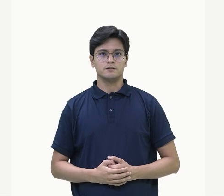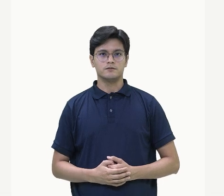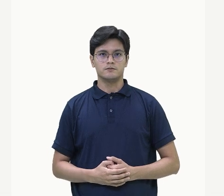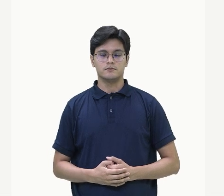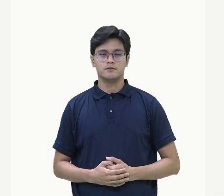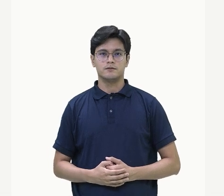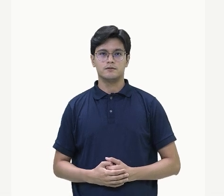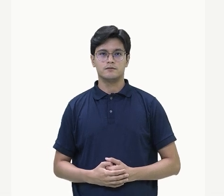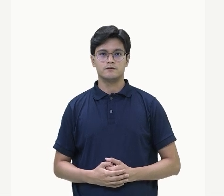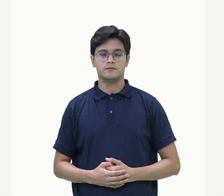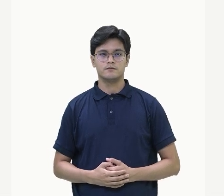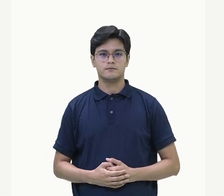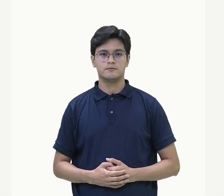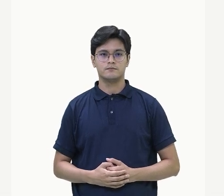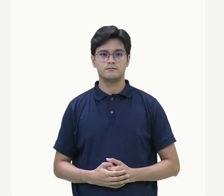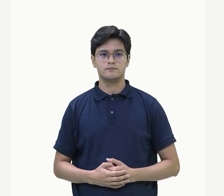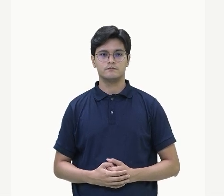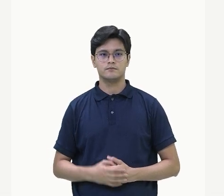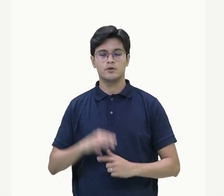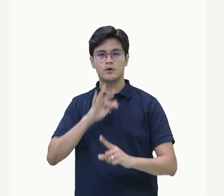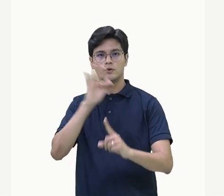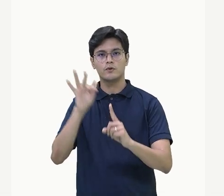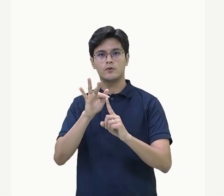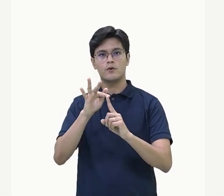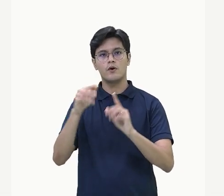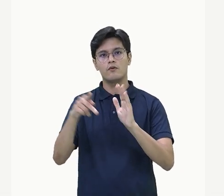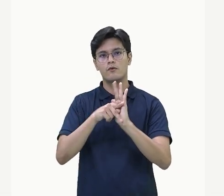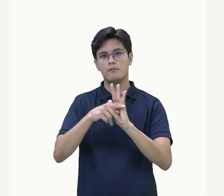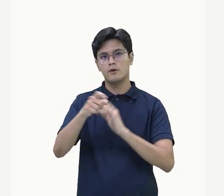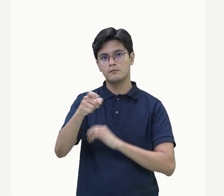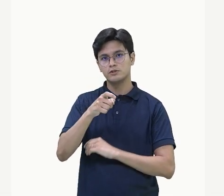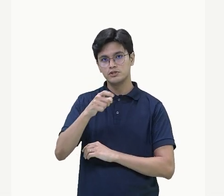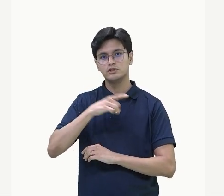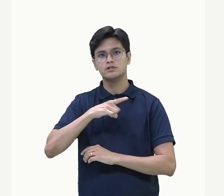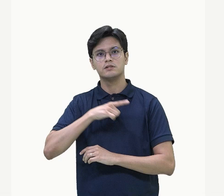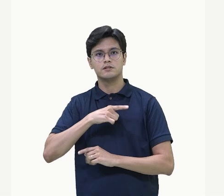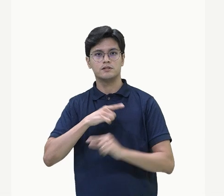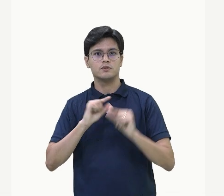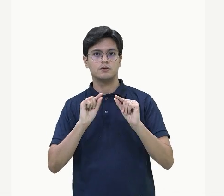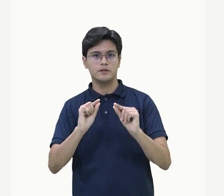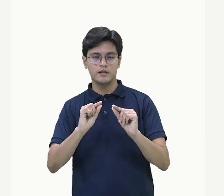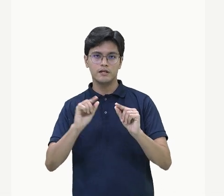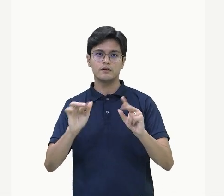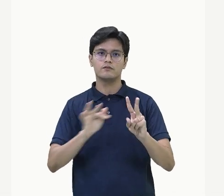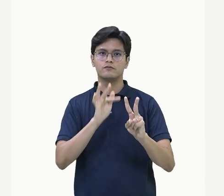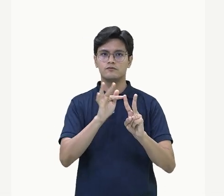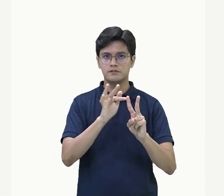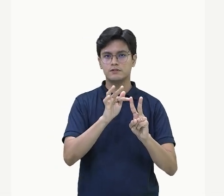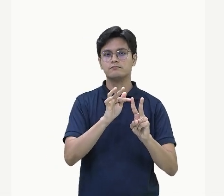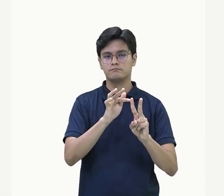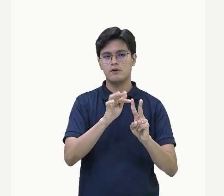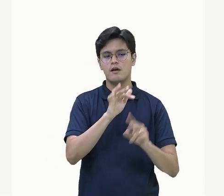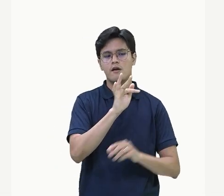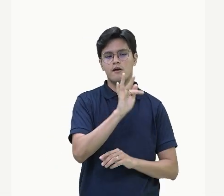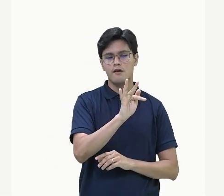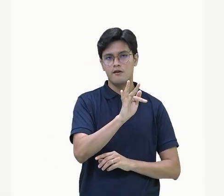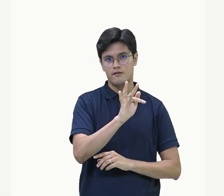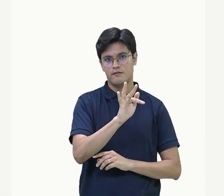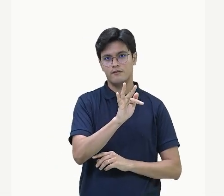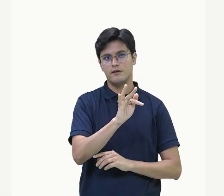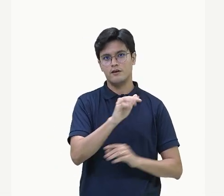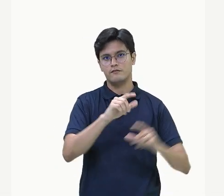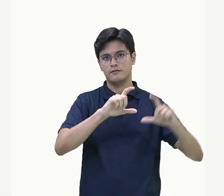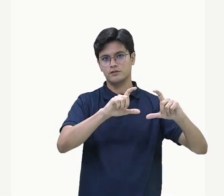Aqui no lugar do f de x vai ser a nossa função. Quem é f de x? X ao quadrado, tá aqui,